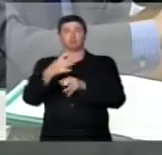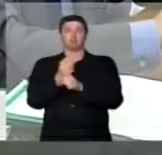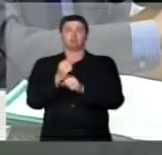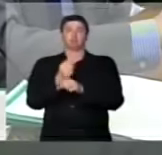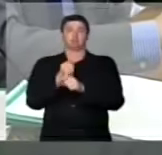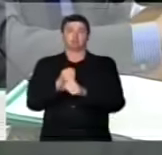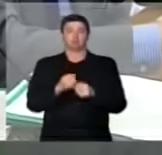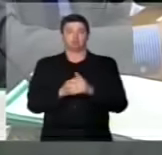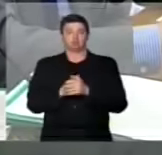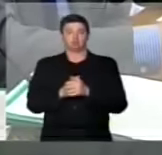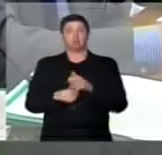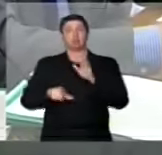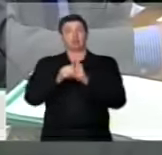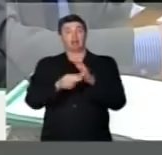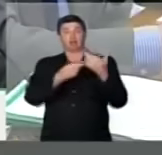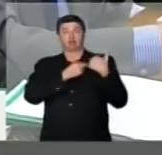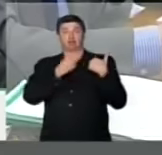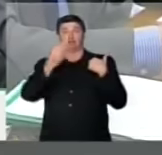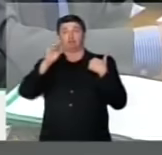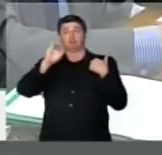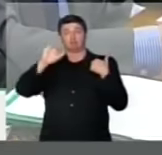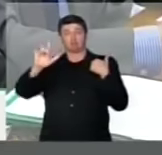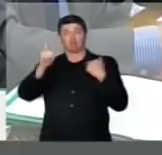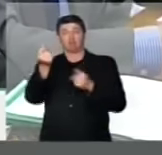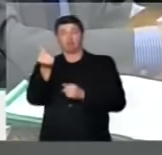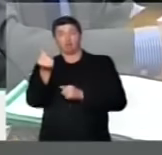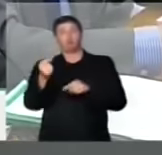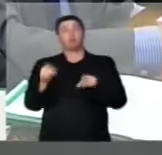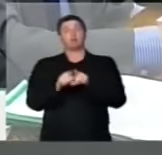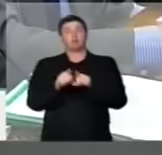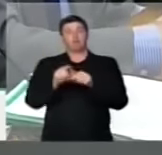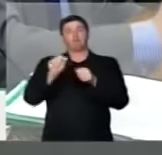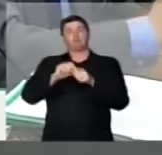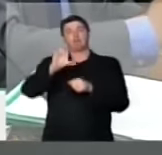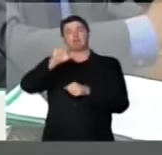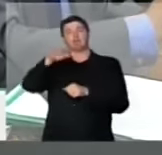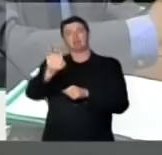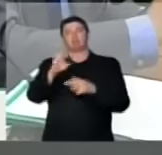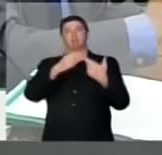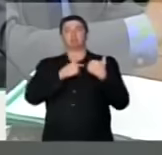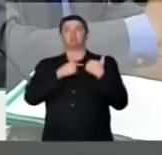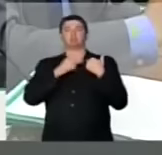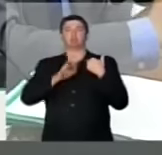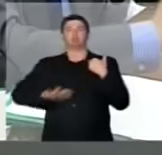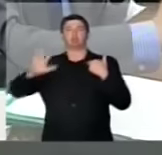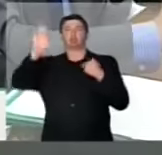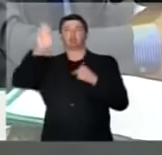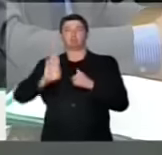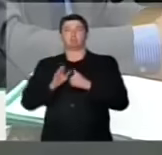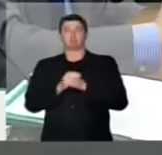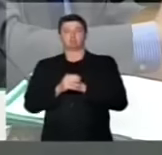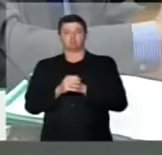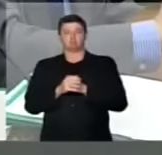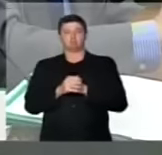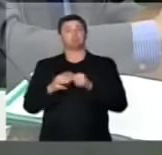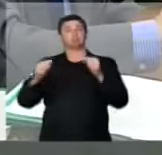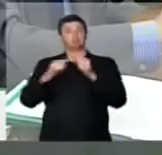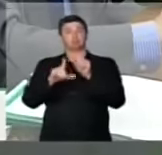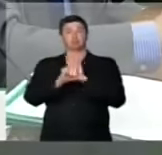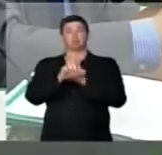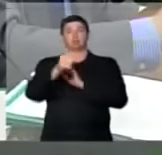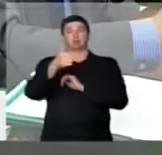orçamentária, a lei de responsabilidade fiscal e praticou crimes de responsabilidade tipificado na